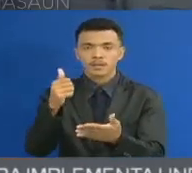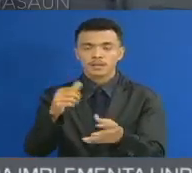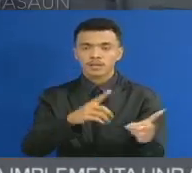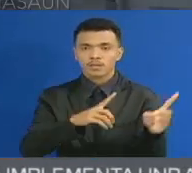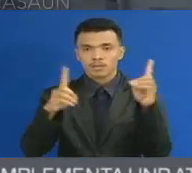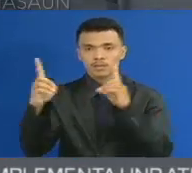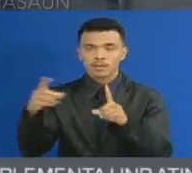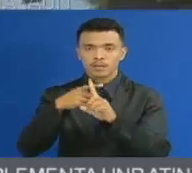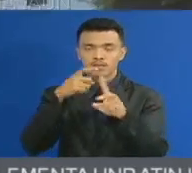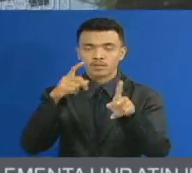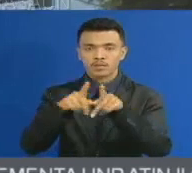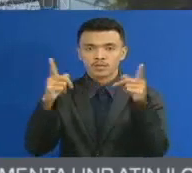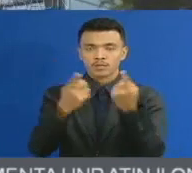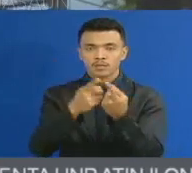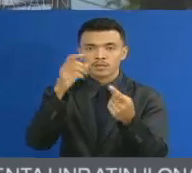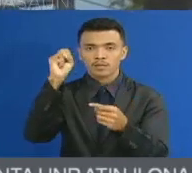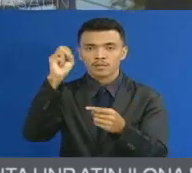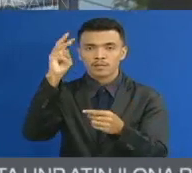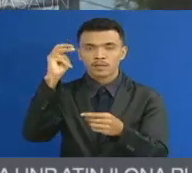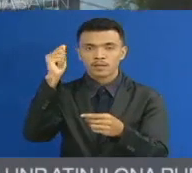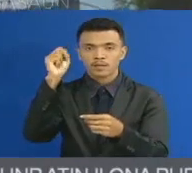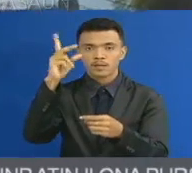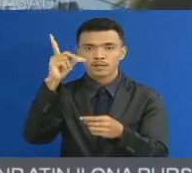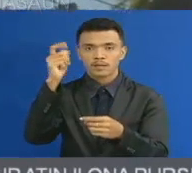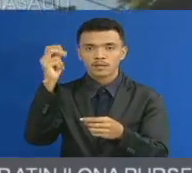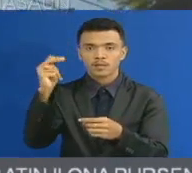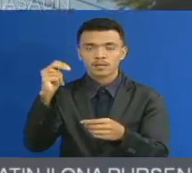implemento de companhia Malsam Unipessoal Limitada no dar